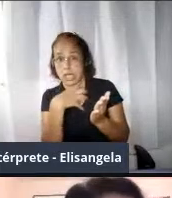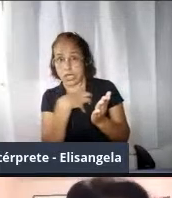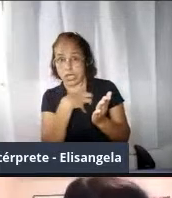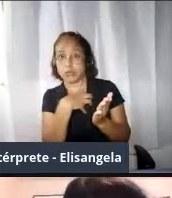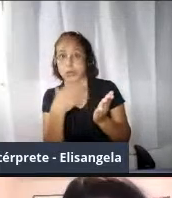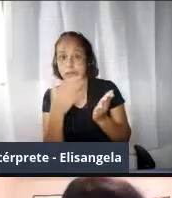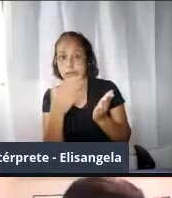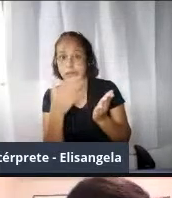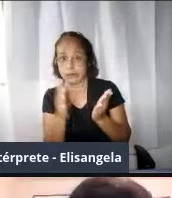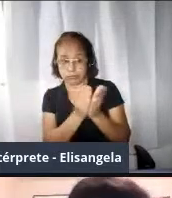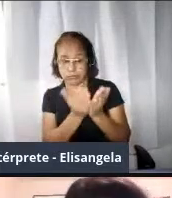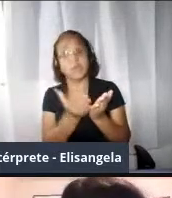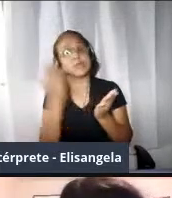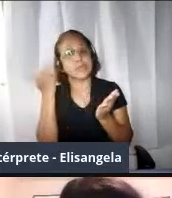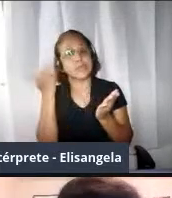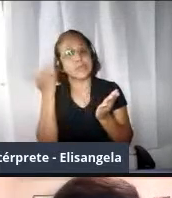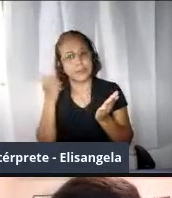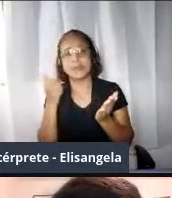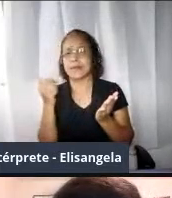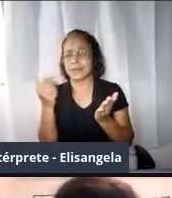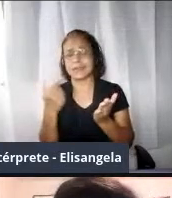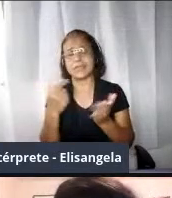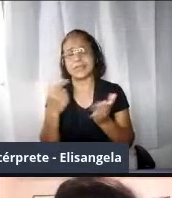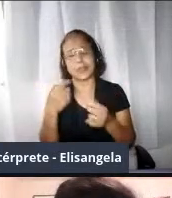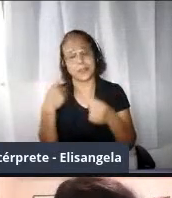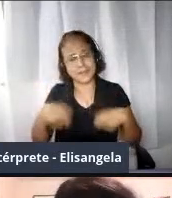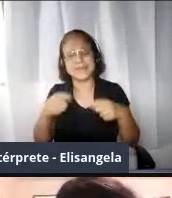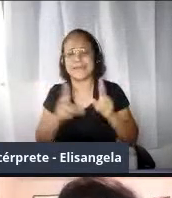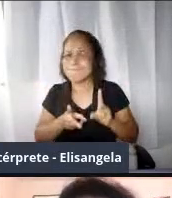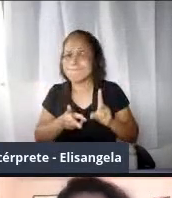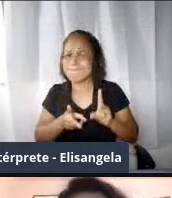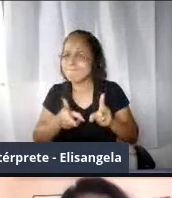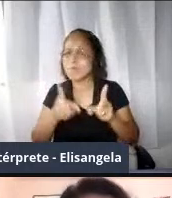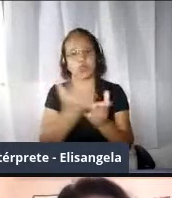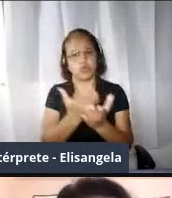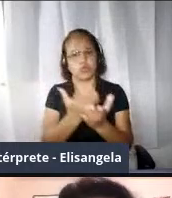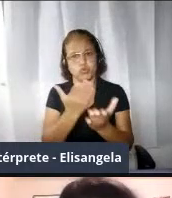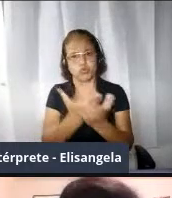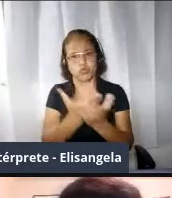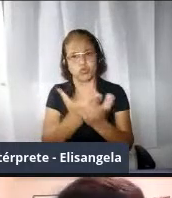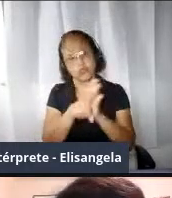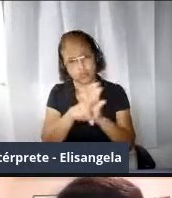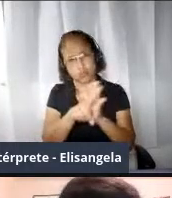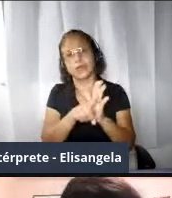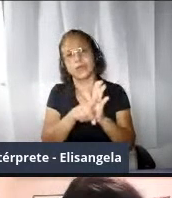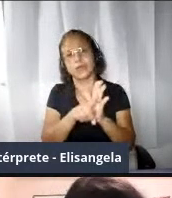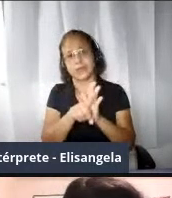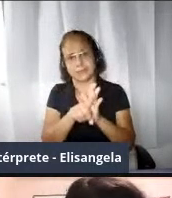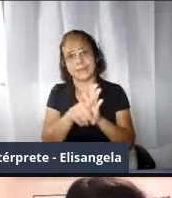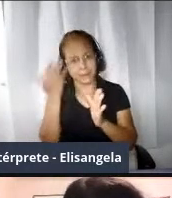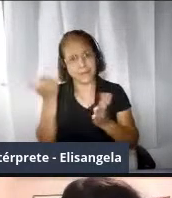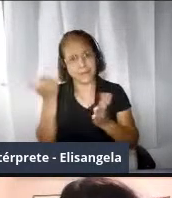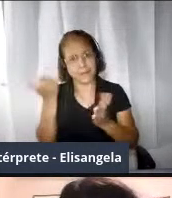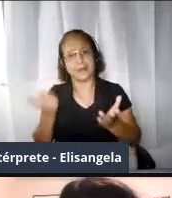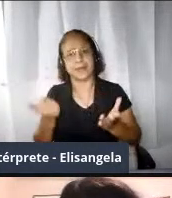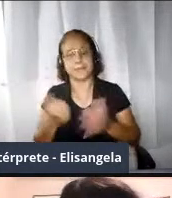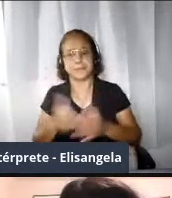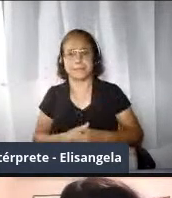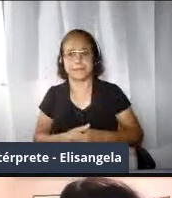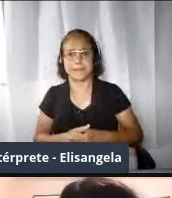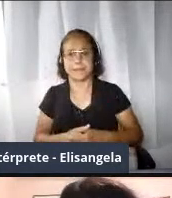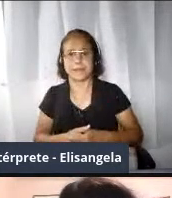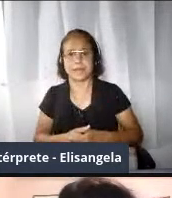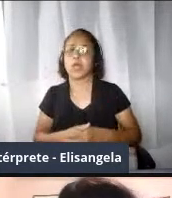eu sabia que alguma hora eu tinha que dar continuidade a meus estudos, à minha pesquisa. Então, eu cheguei a escrever texto